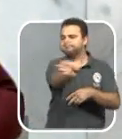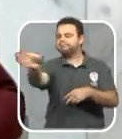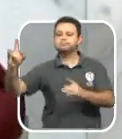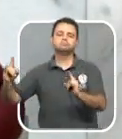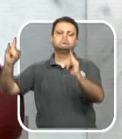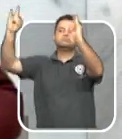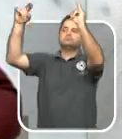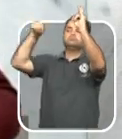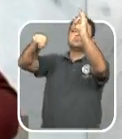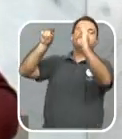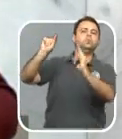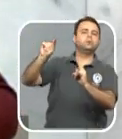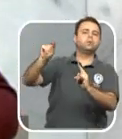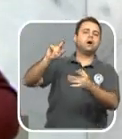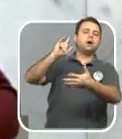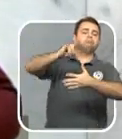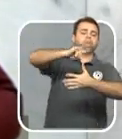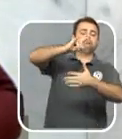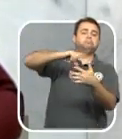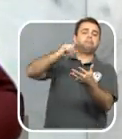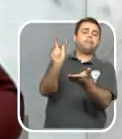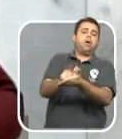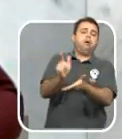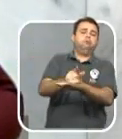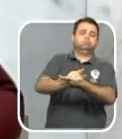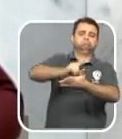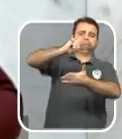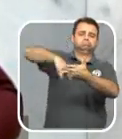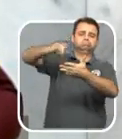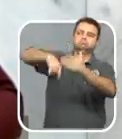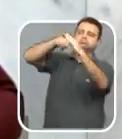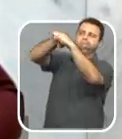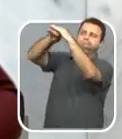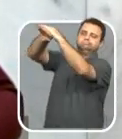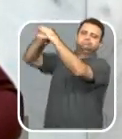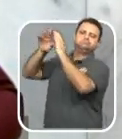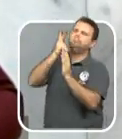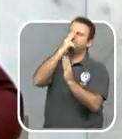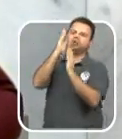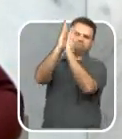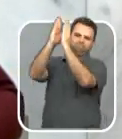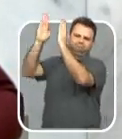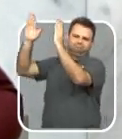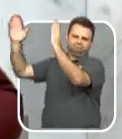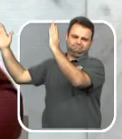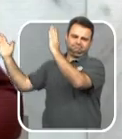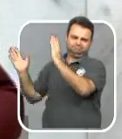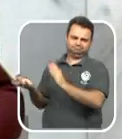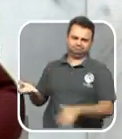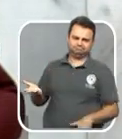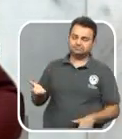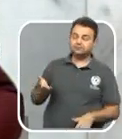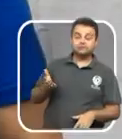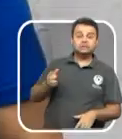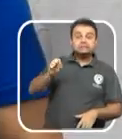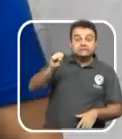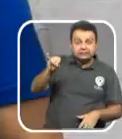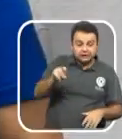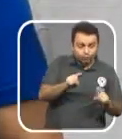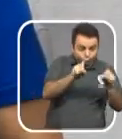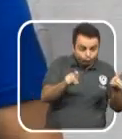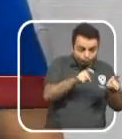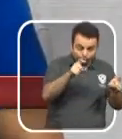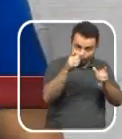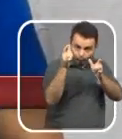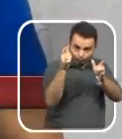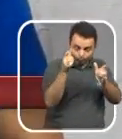dos projetos, dos documentos, né? O que isso significa de economia e de agilidade aqui para o Poder Legislativo? Olha, isso é algo que me